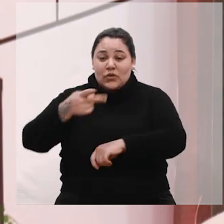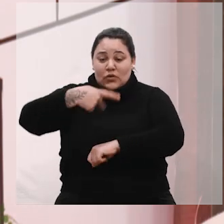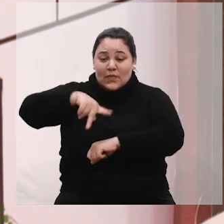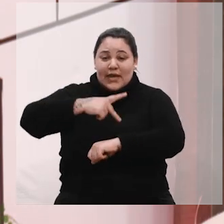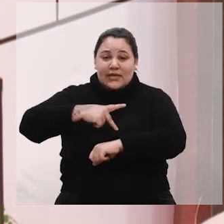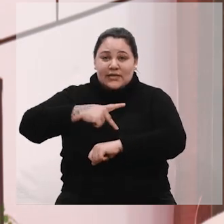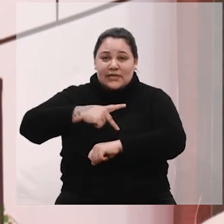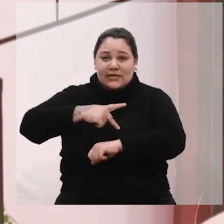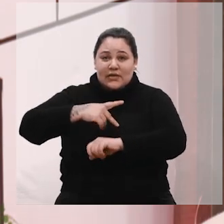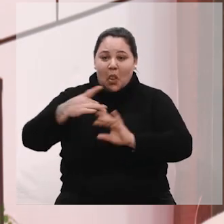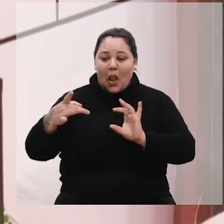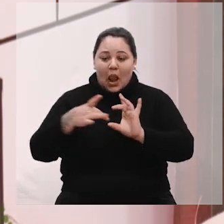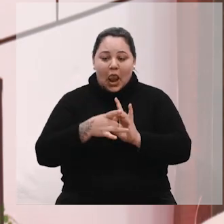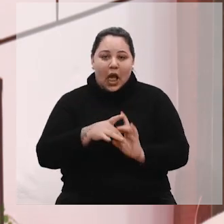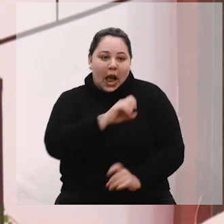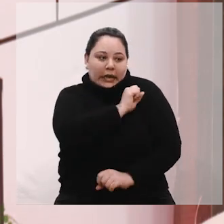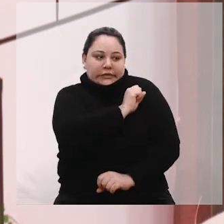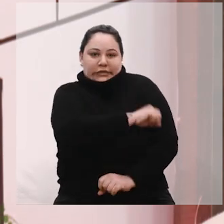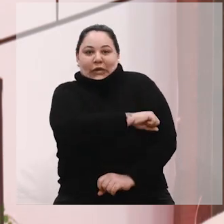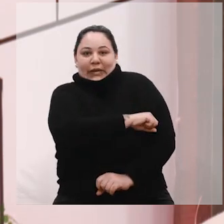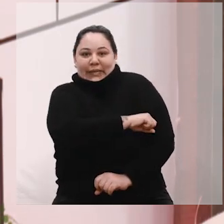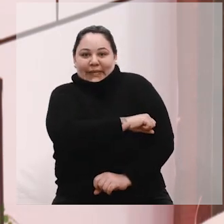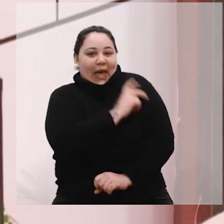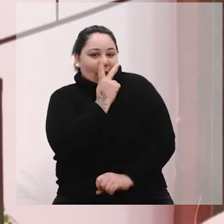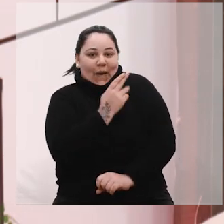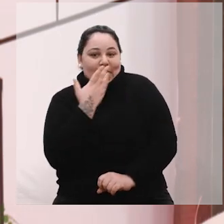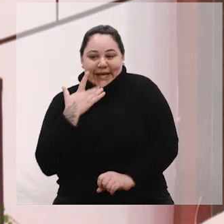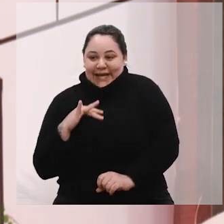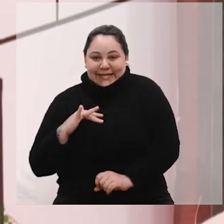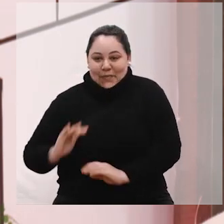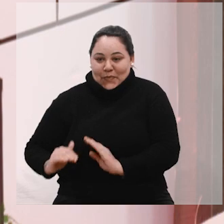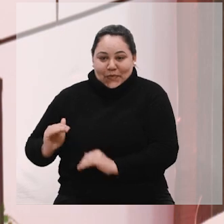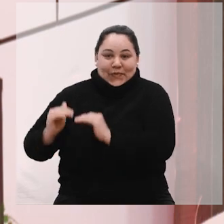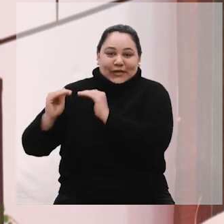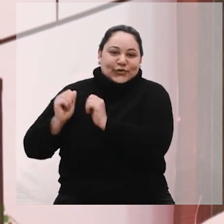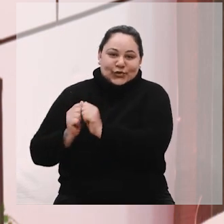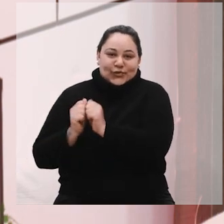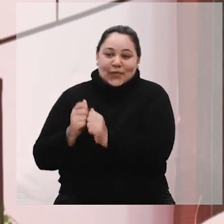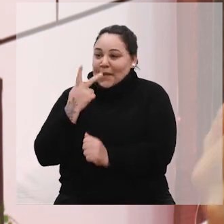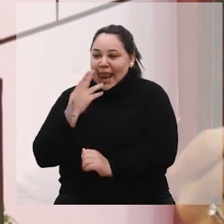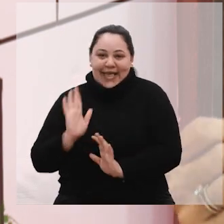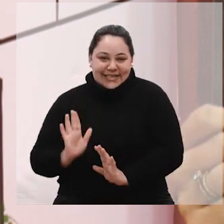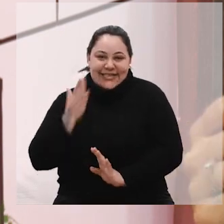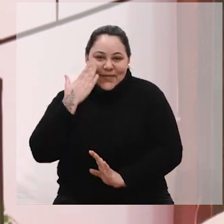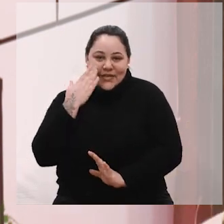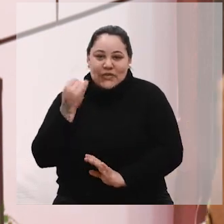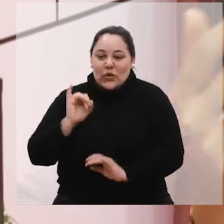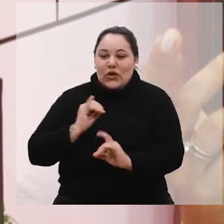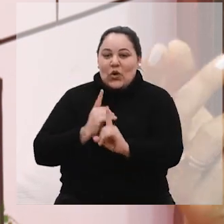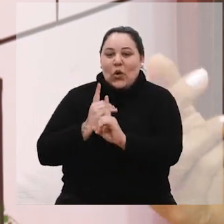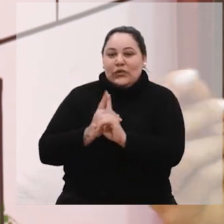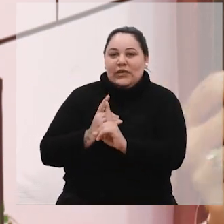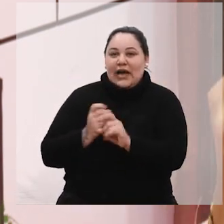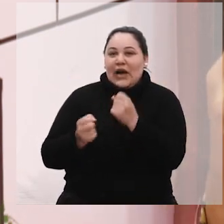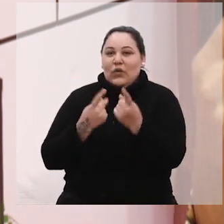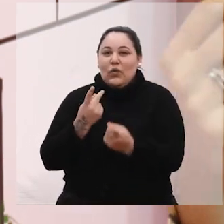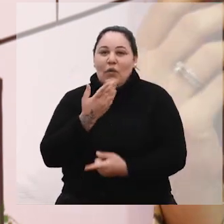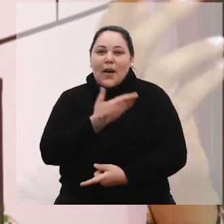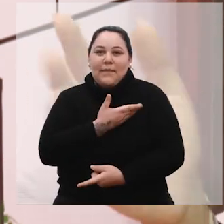do teu país, parece que vocês são amigos de infância. Ainda mais se encontra algum amigo